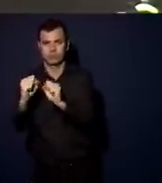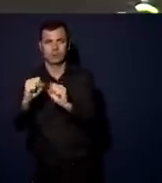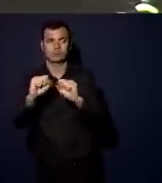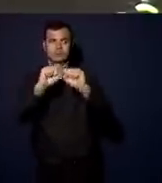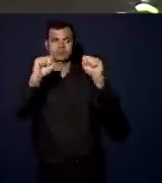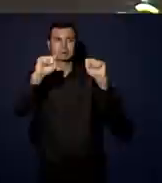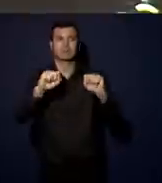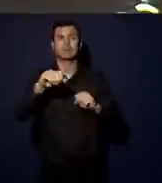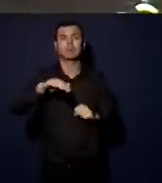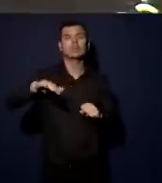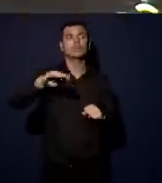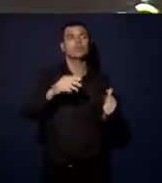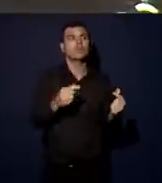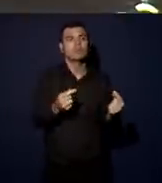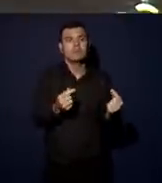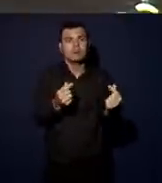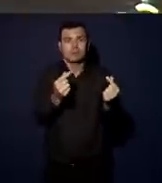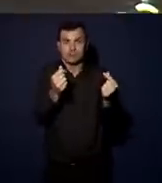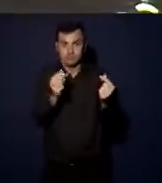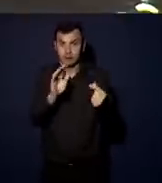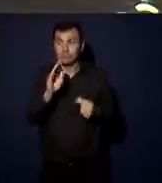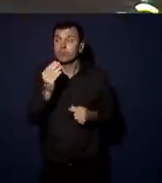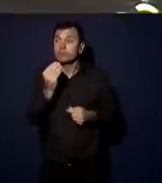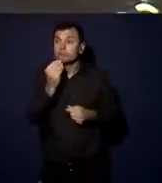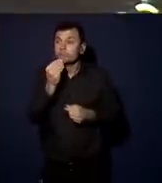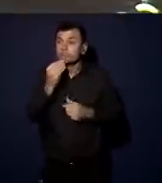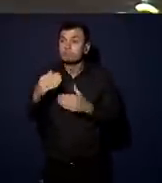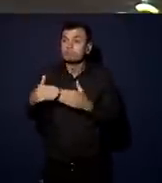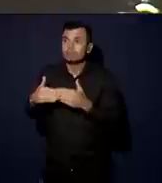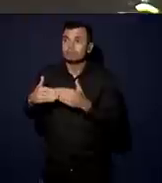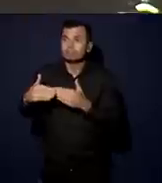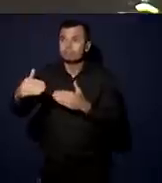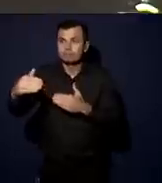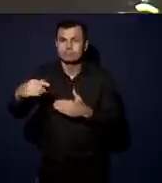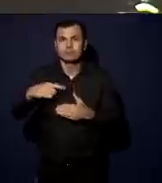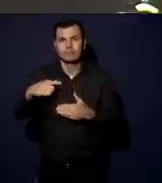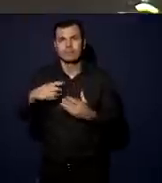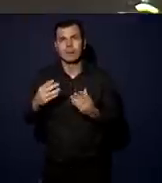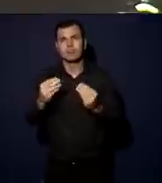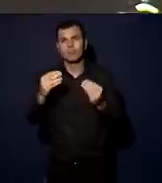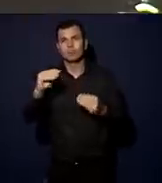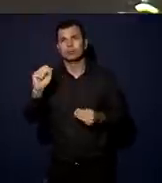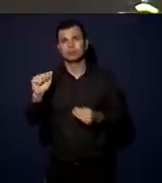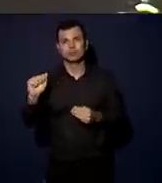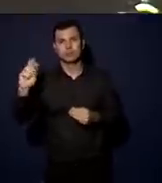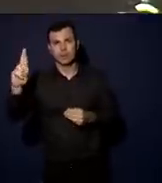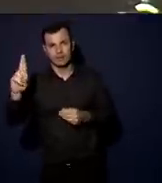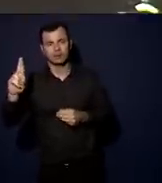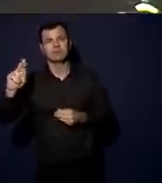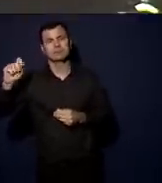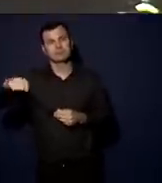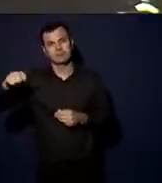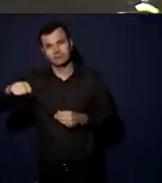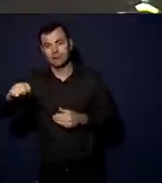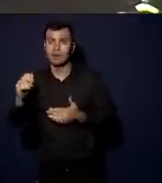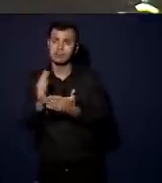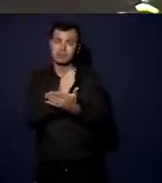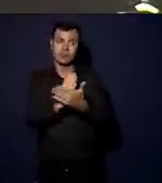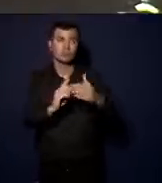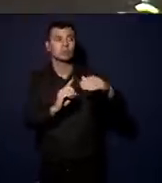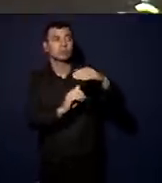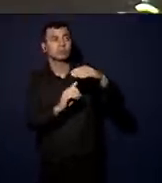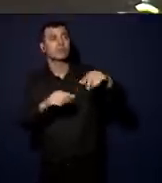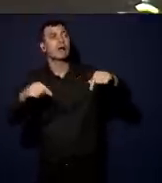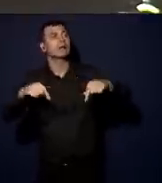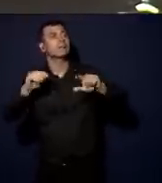é uma grande oportunidade de curto médio e longo prazo porque tem muito cheia para ser capturado tem vários consumidores órfãos e plataforma